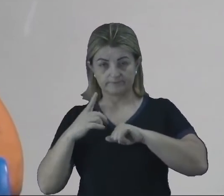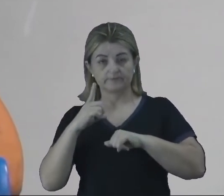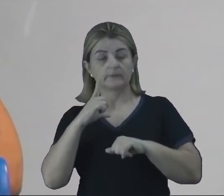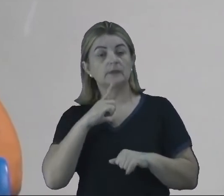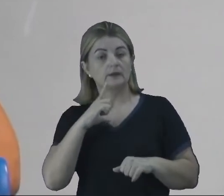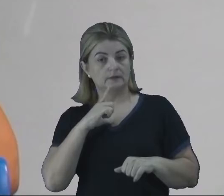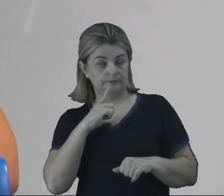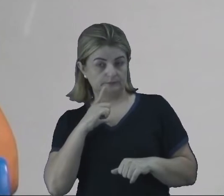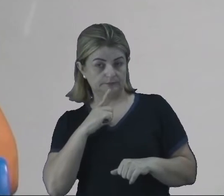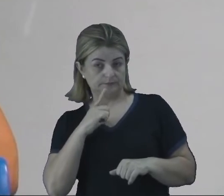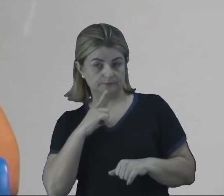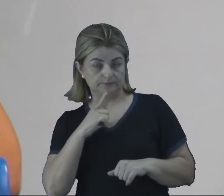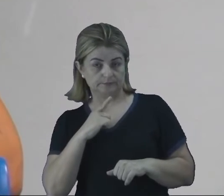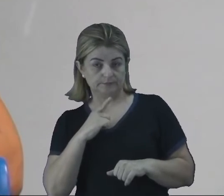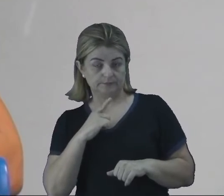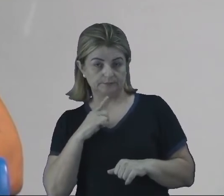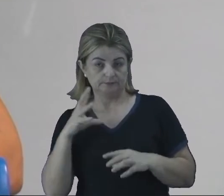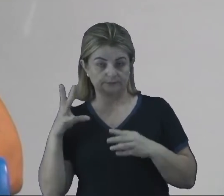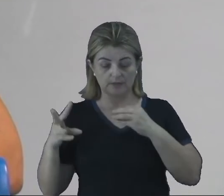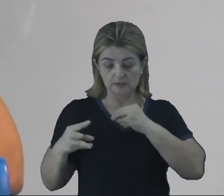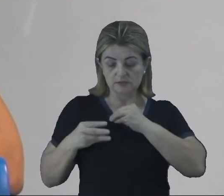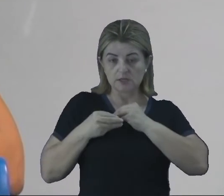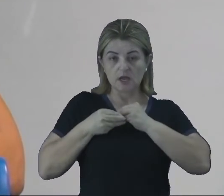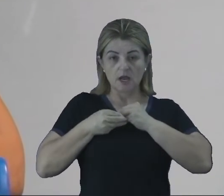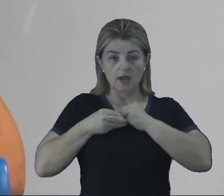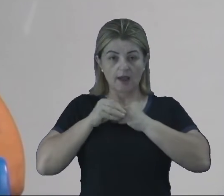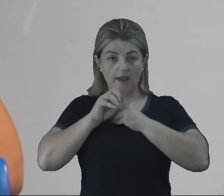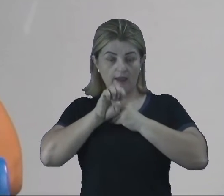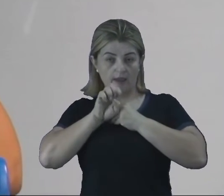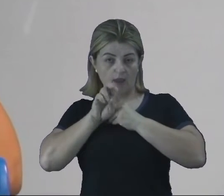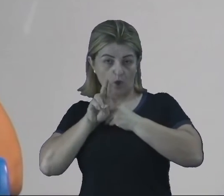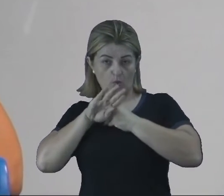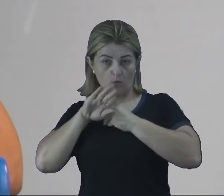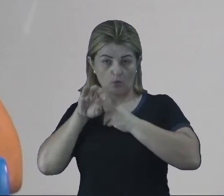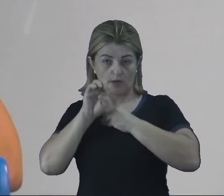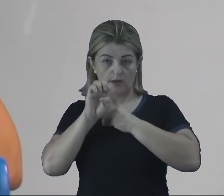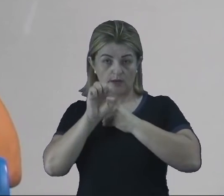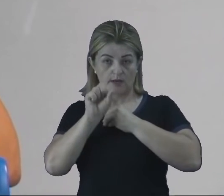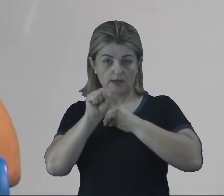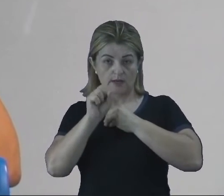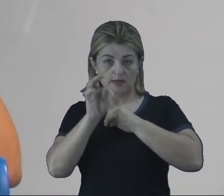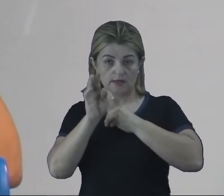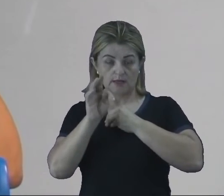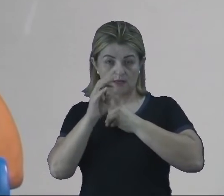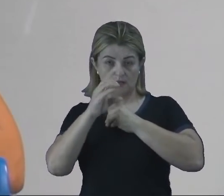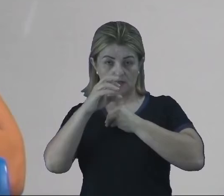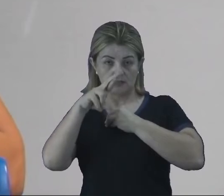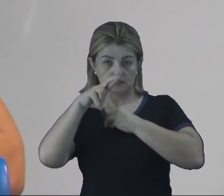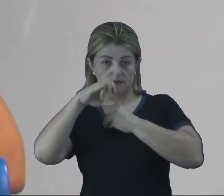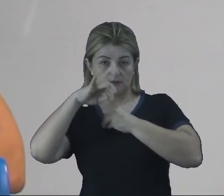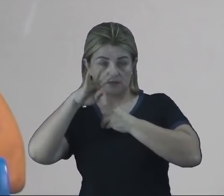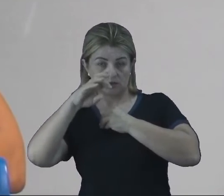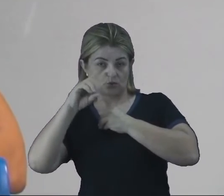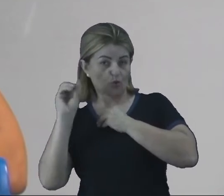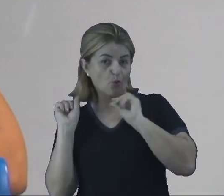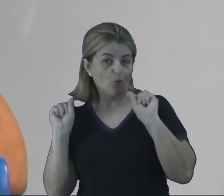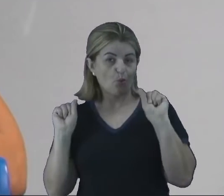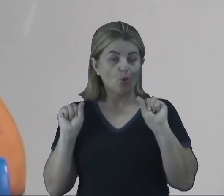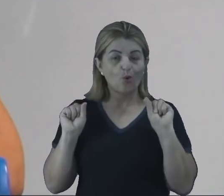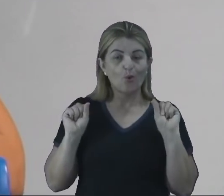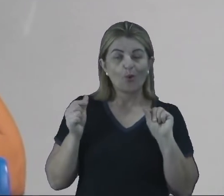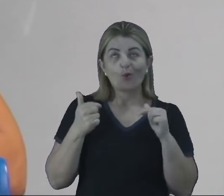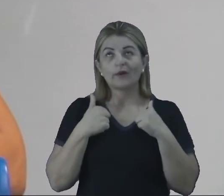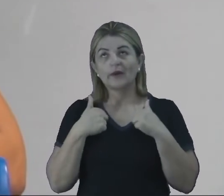das linguagens. E aqui nós temos um momento histórico marcando aí o romantismo no mundo, na Europa, tá? E